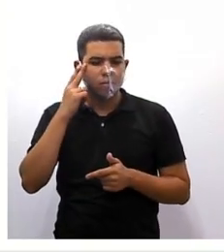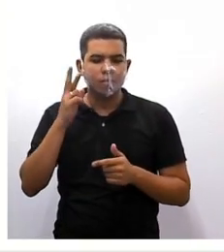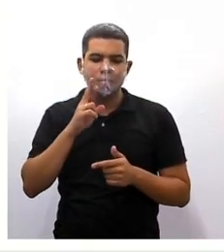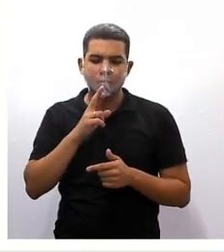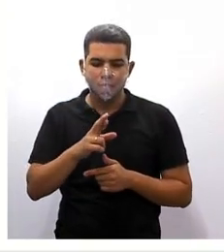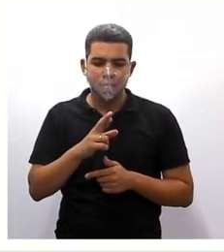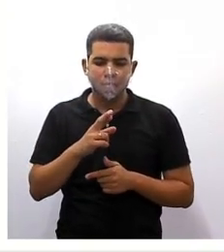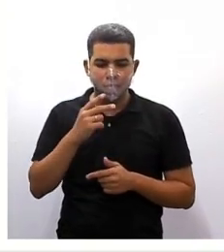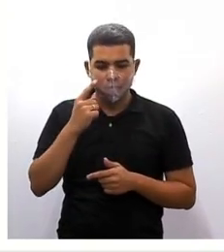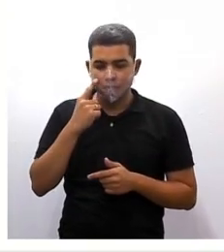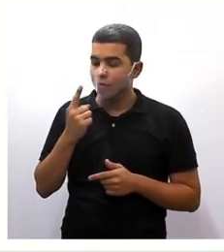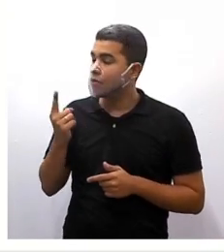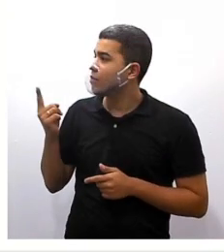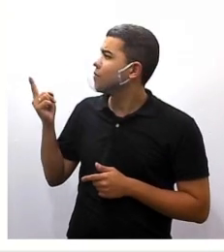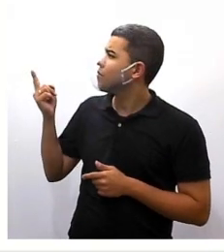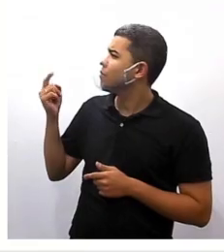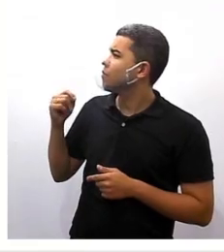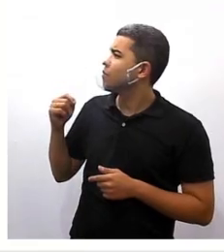dar aí, ó,